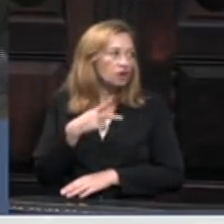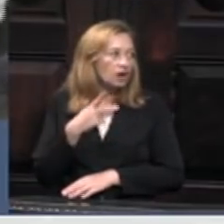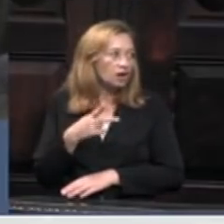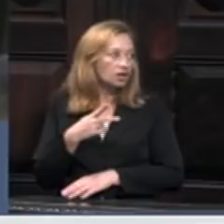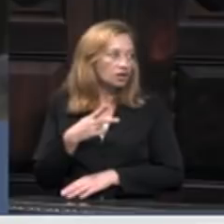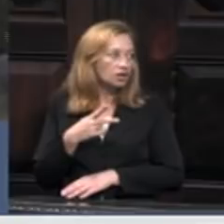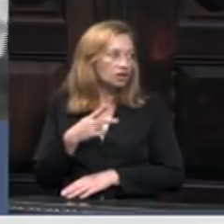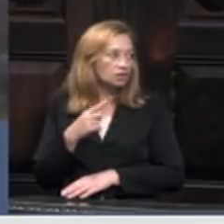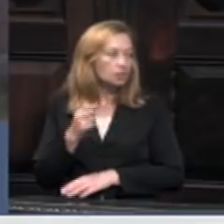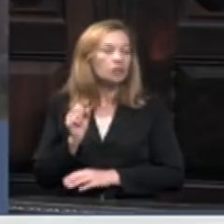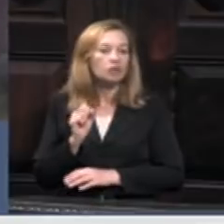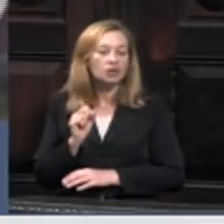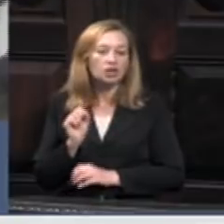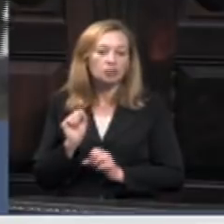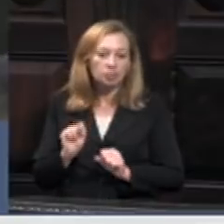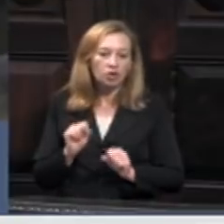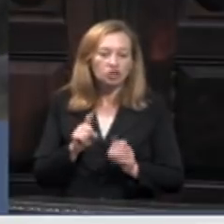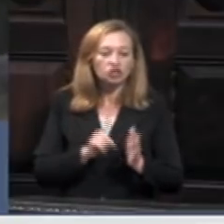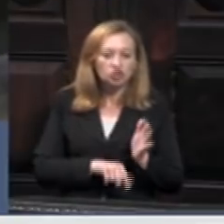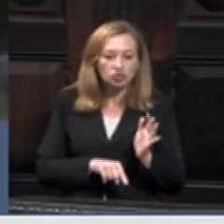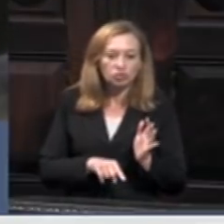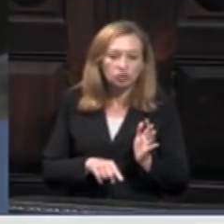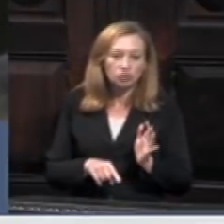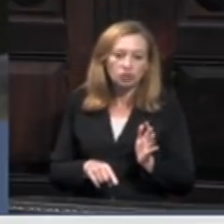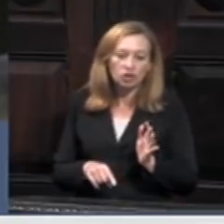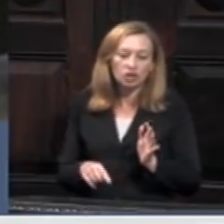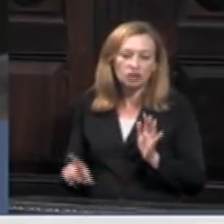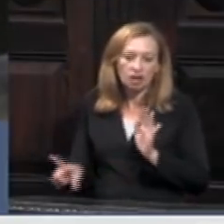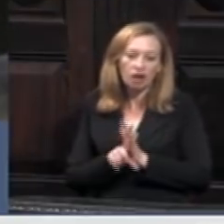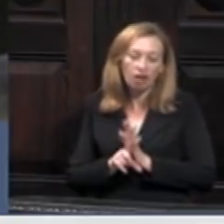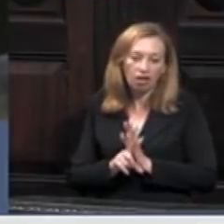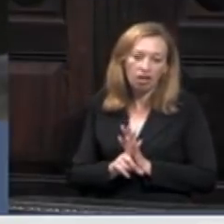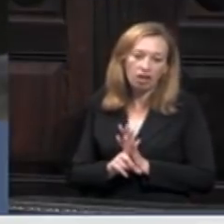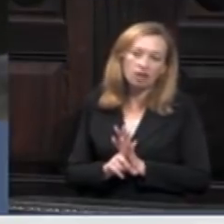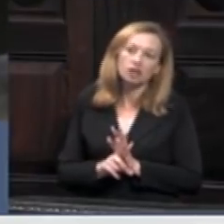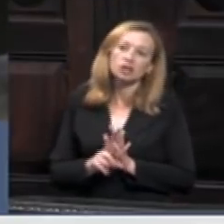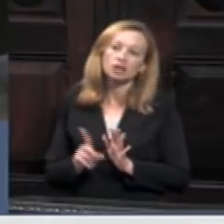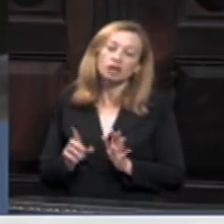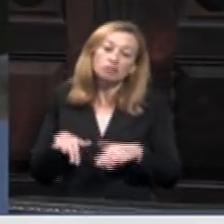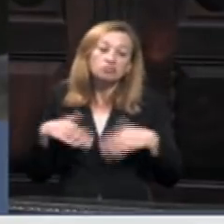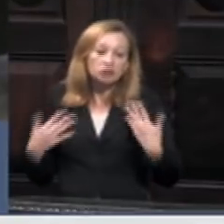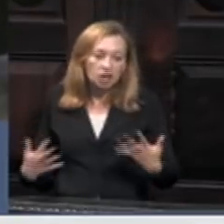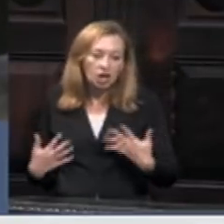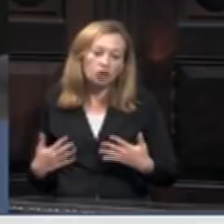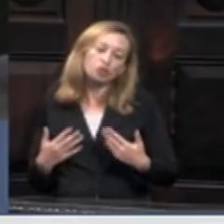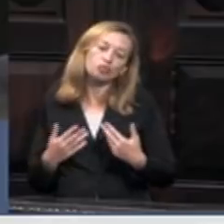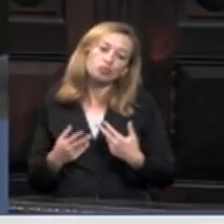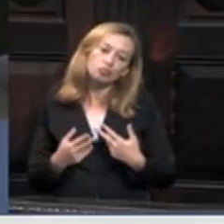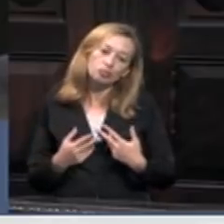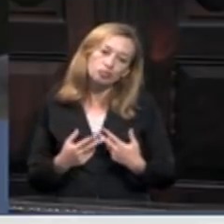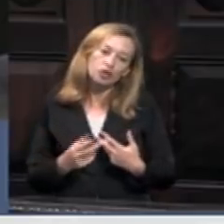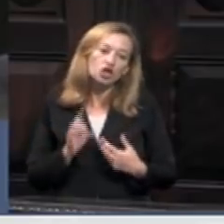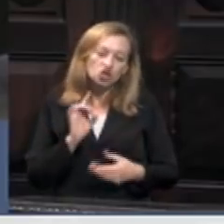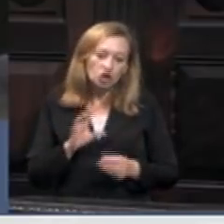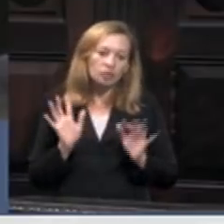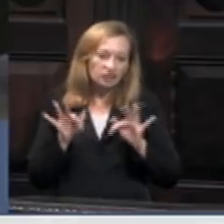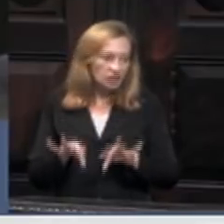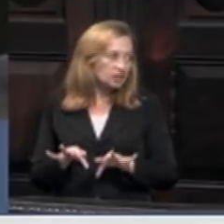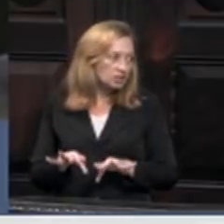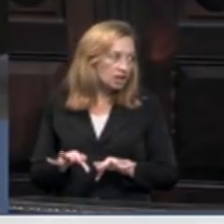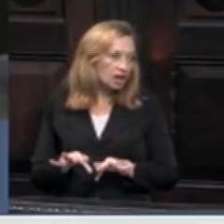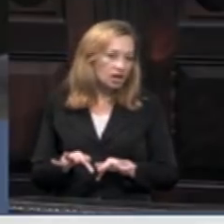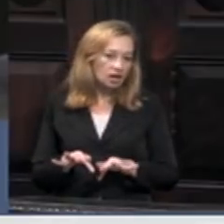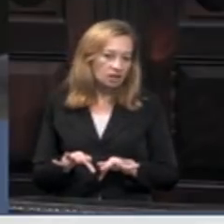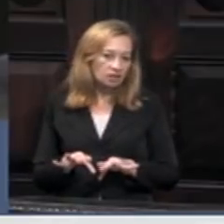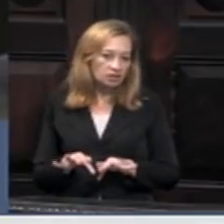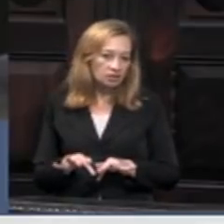nunca também. Então, mas a gente quer fazer uma coisa para valer. Então, por gentileza, é só para encerrar. Quero